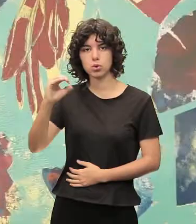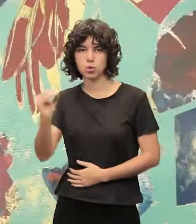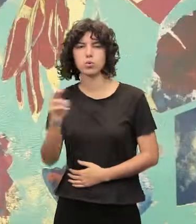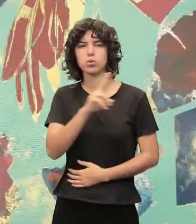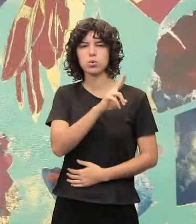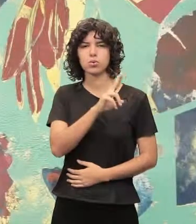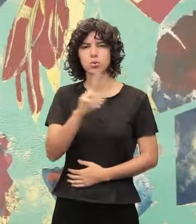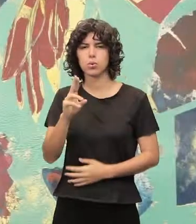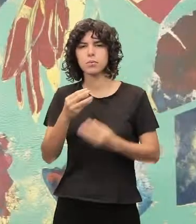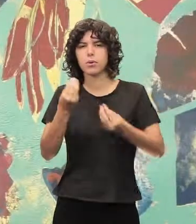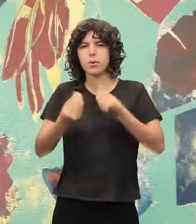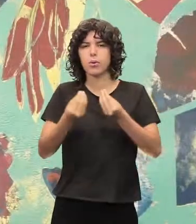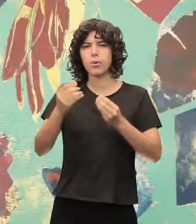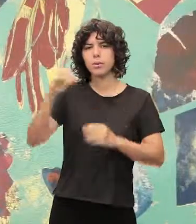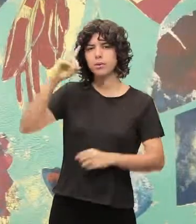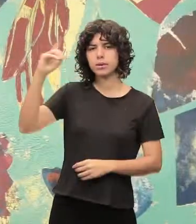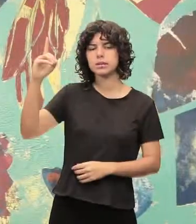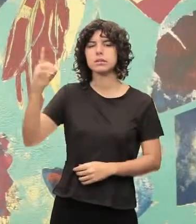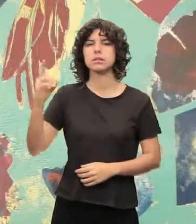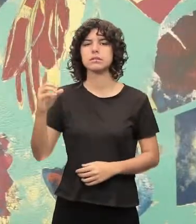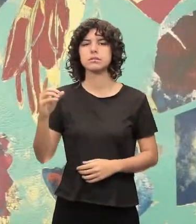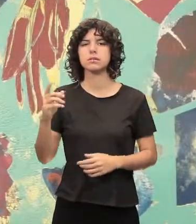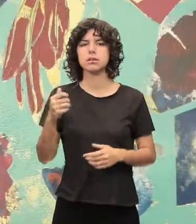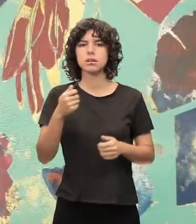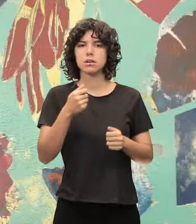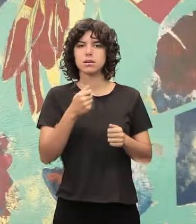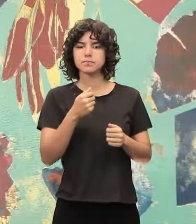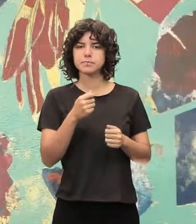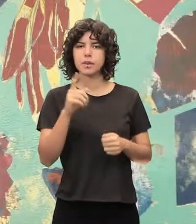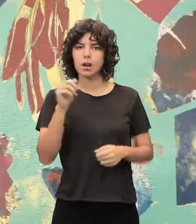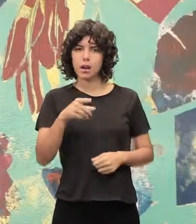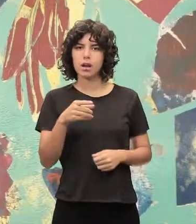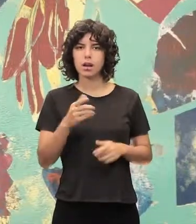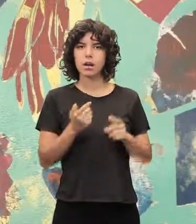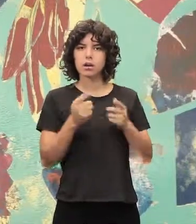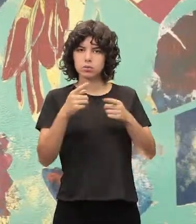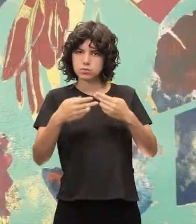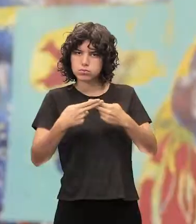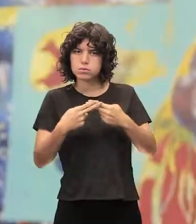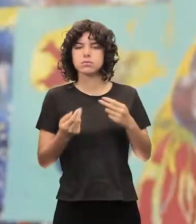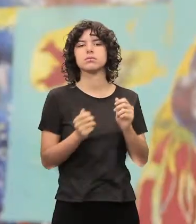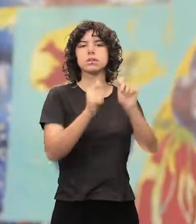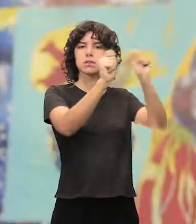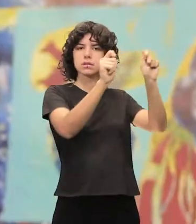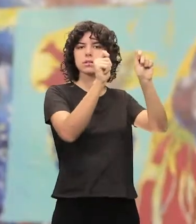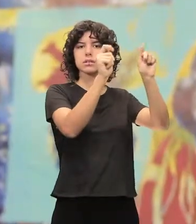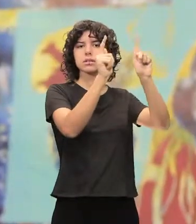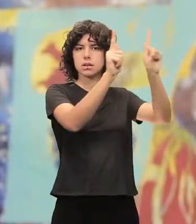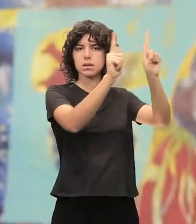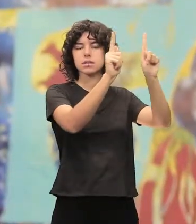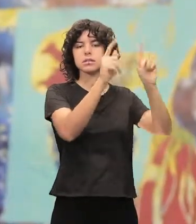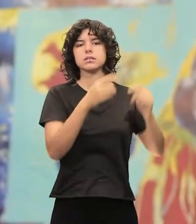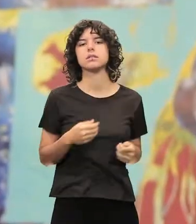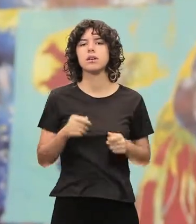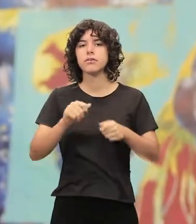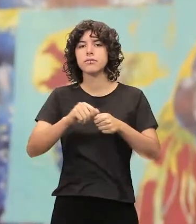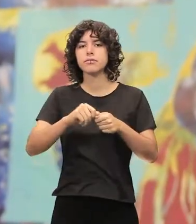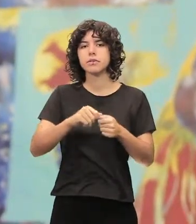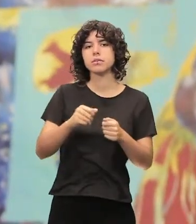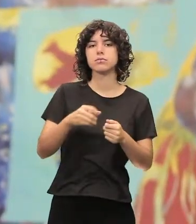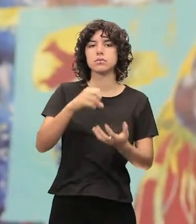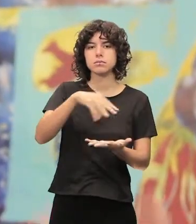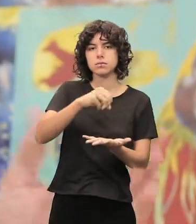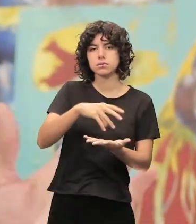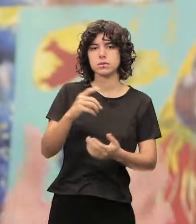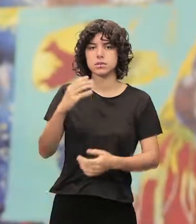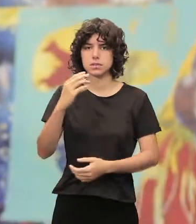Deus, uma obra constituída, né, de cartaz realizado com impressão 3D. Logo depois dessa exposição do design gráfico,